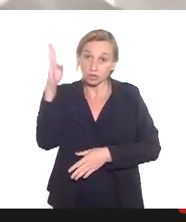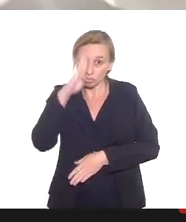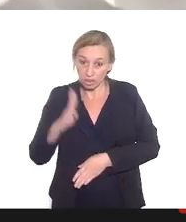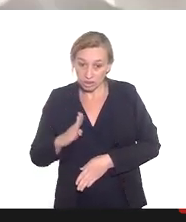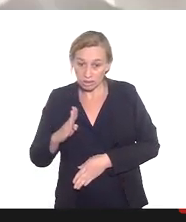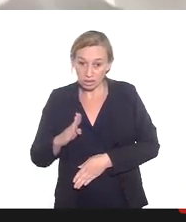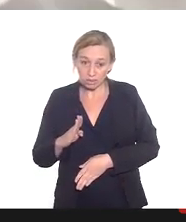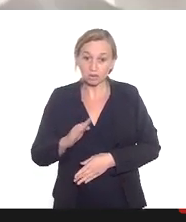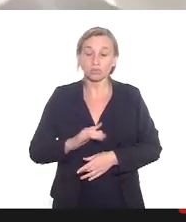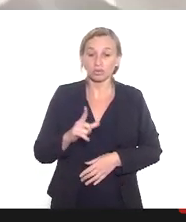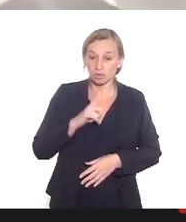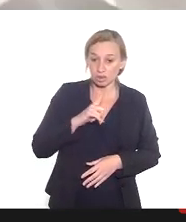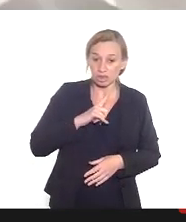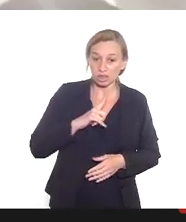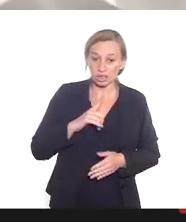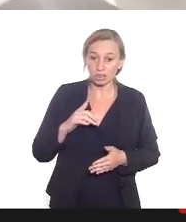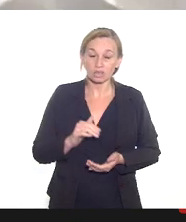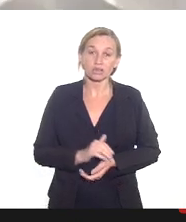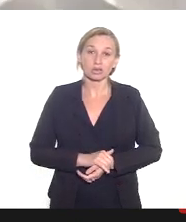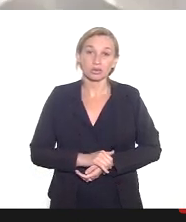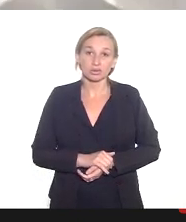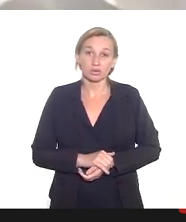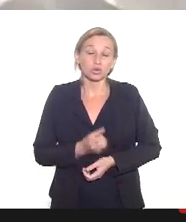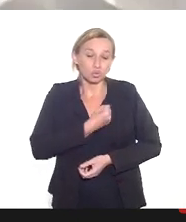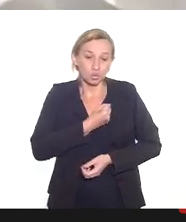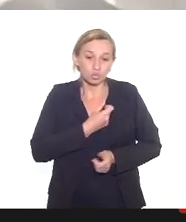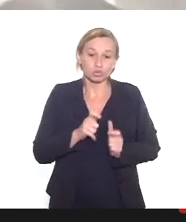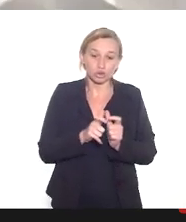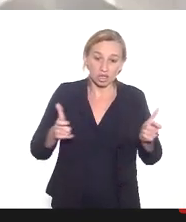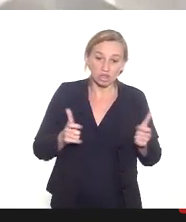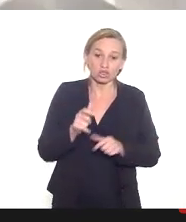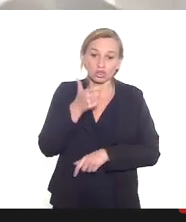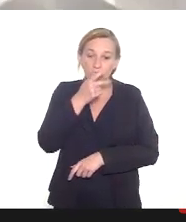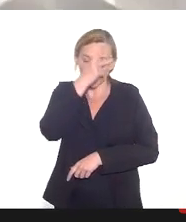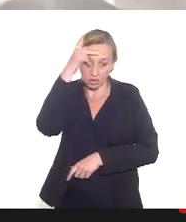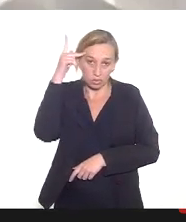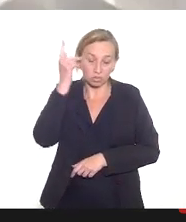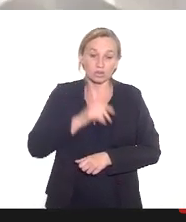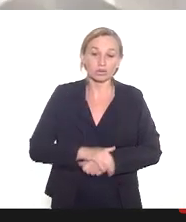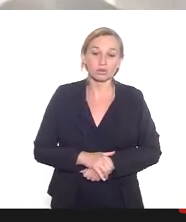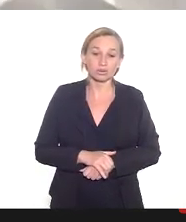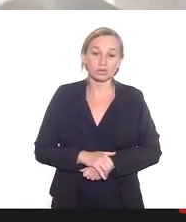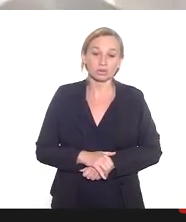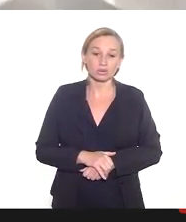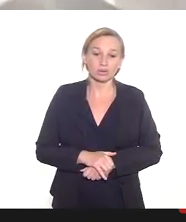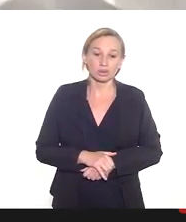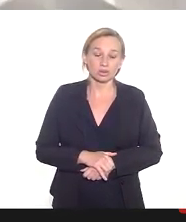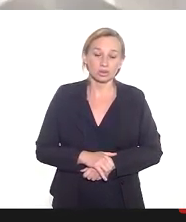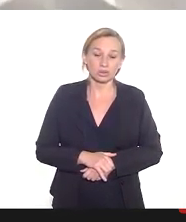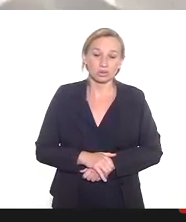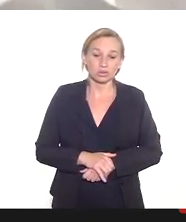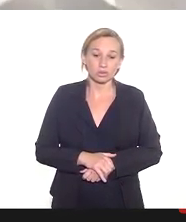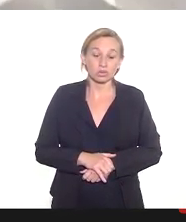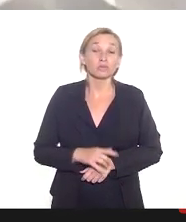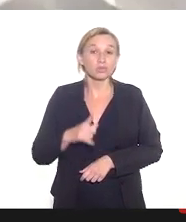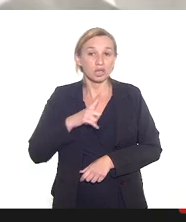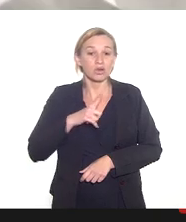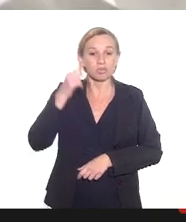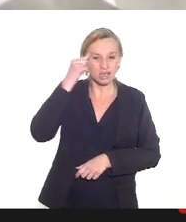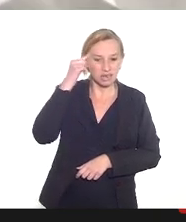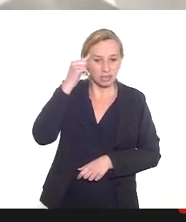quando a gente tem um xpressivo número de pessoas e tem um